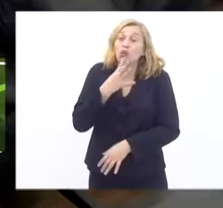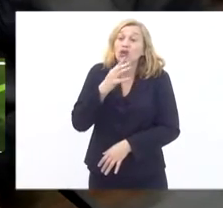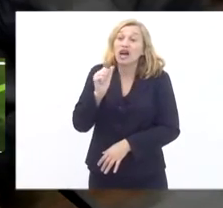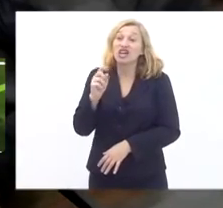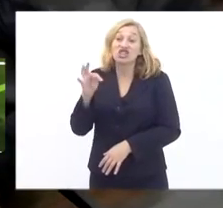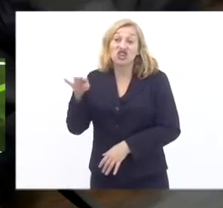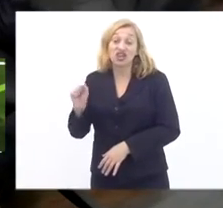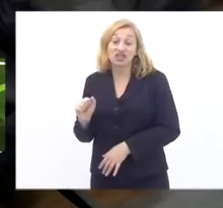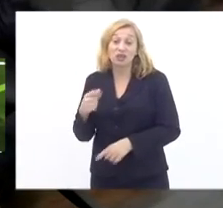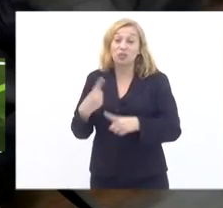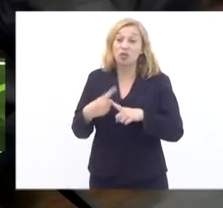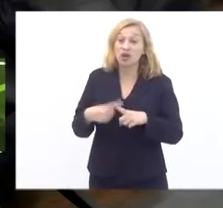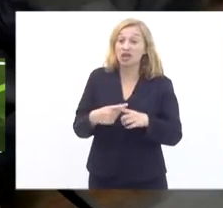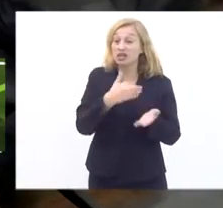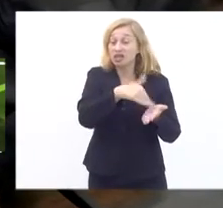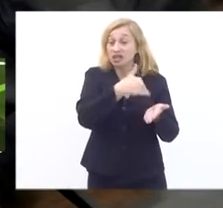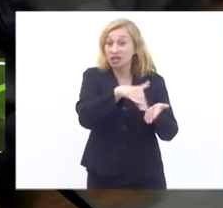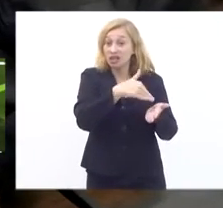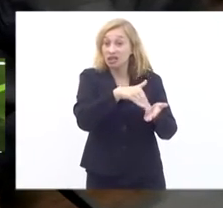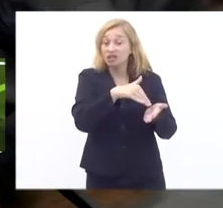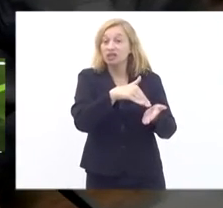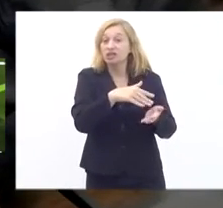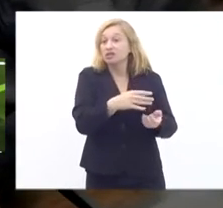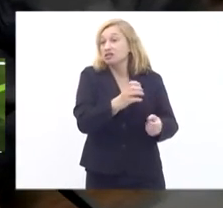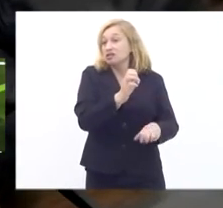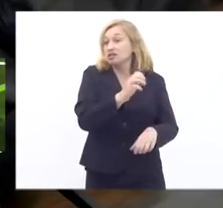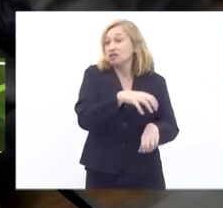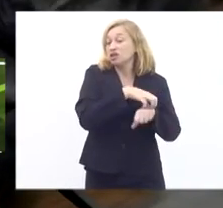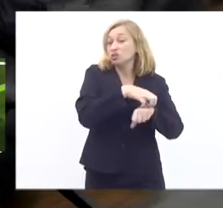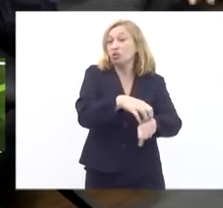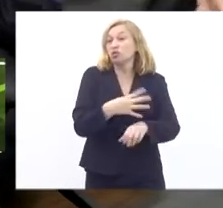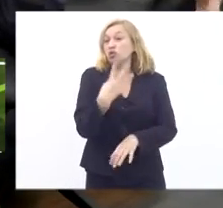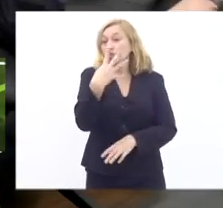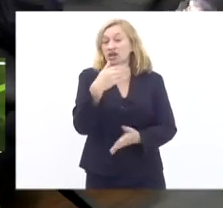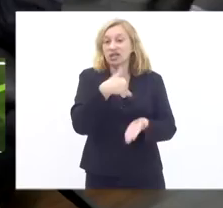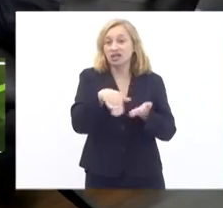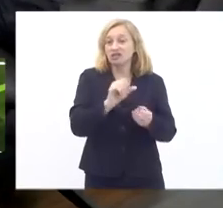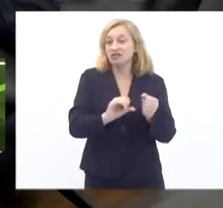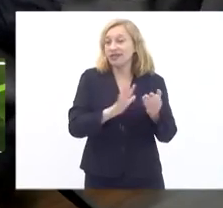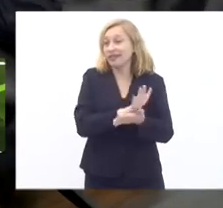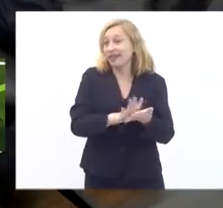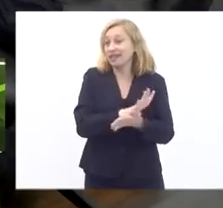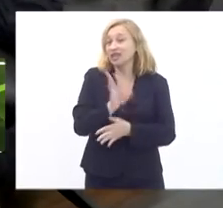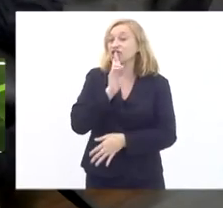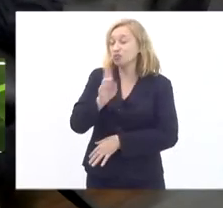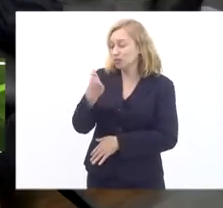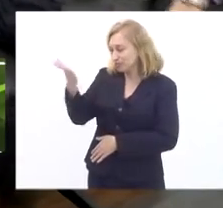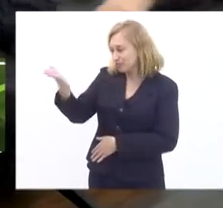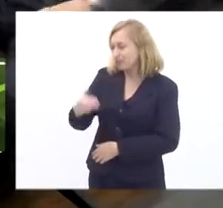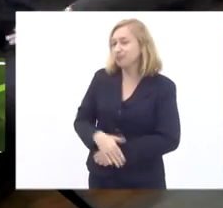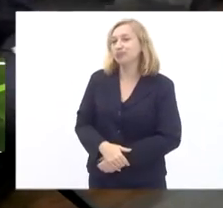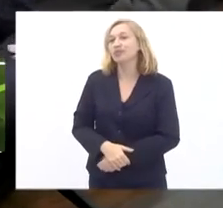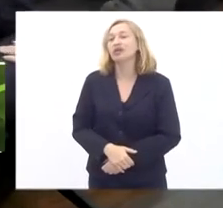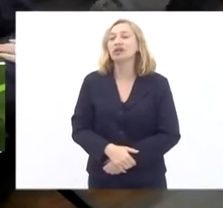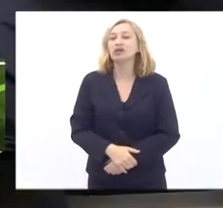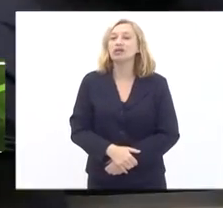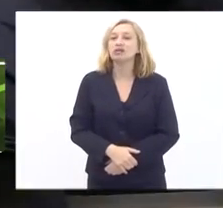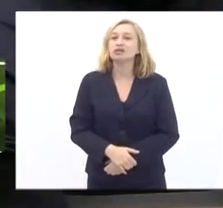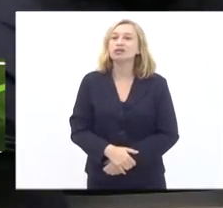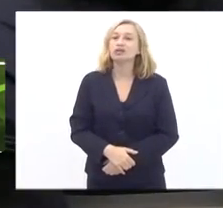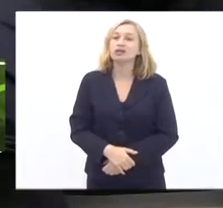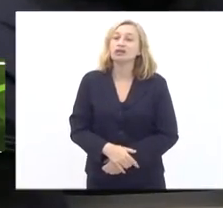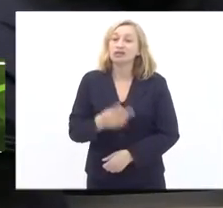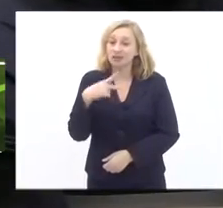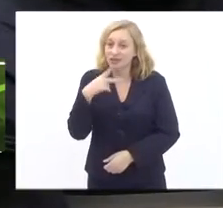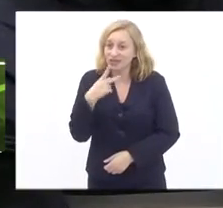porque a Secretaria de Transporte, com 4 secretários, não faz mais nada. Vamos deixar ele responder. Responde, Felício. O que eu tenho a